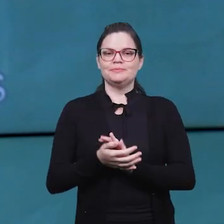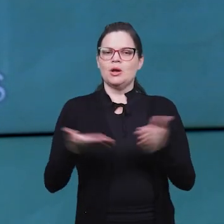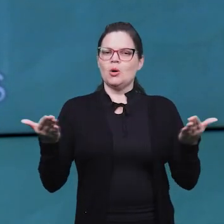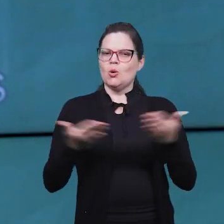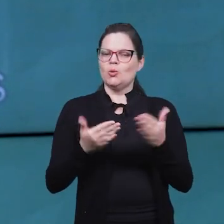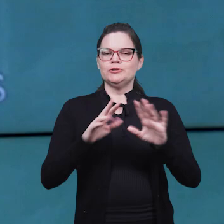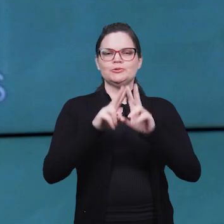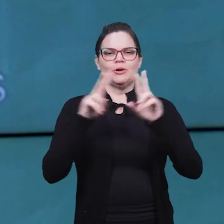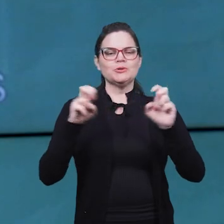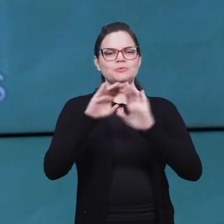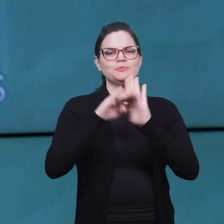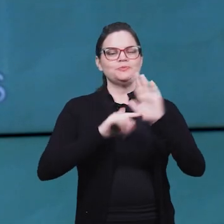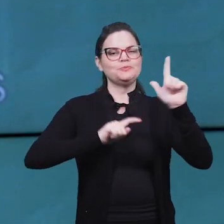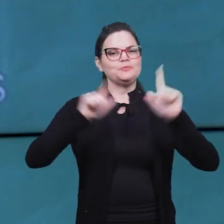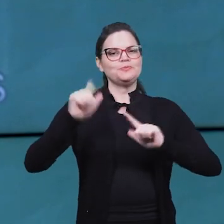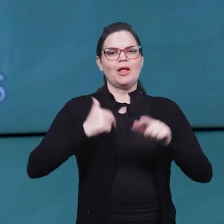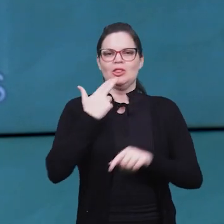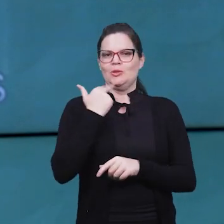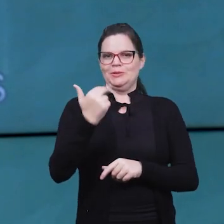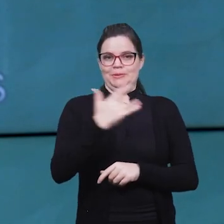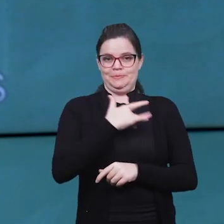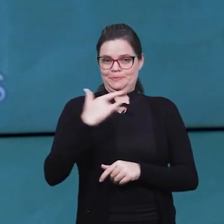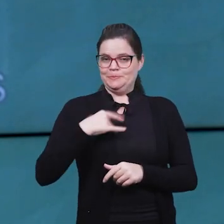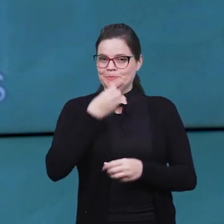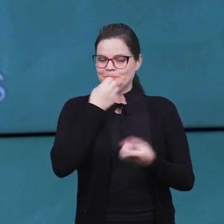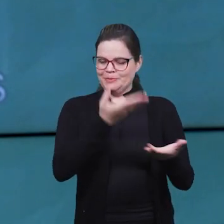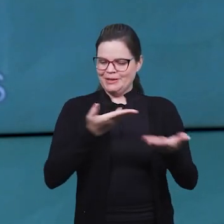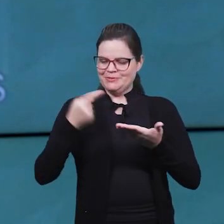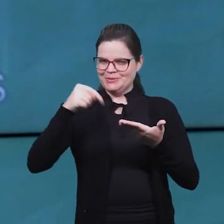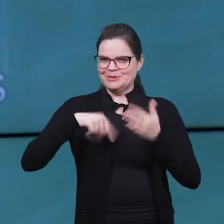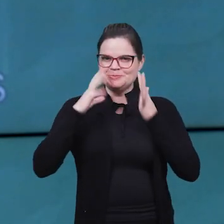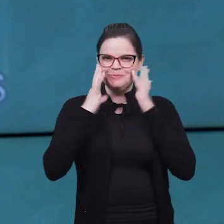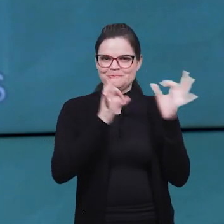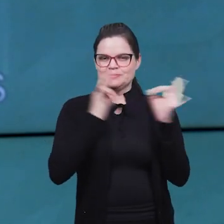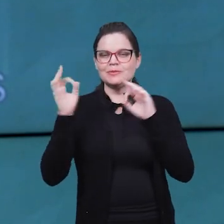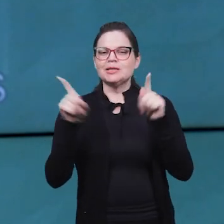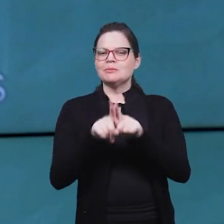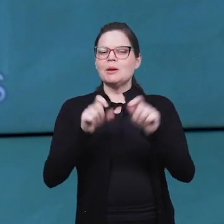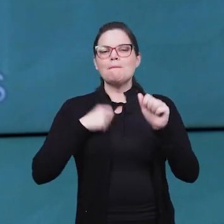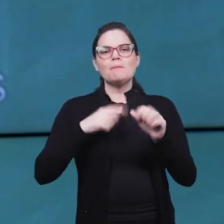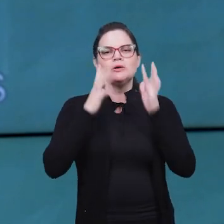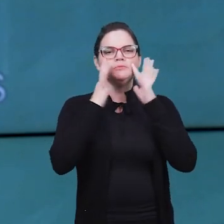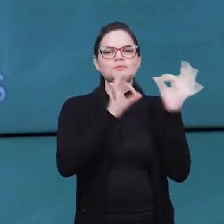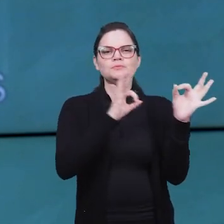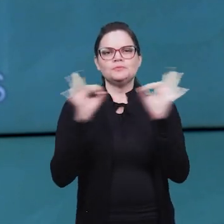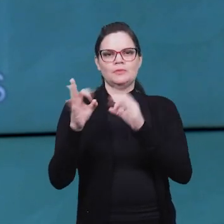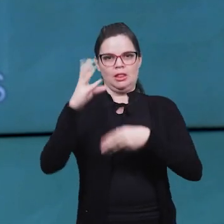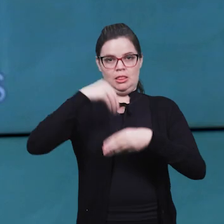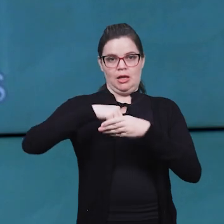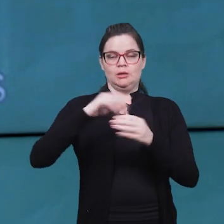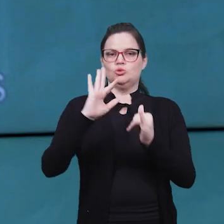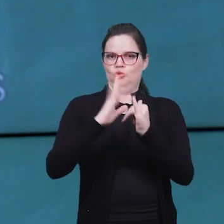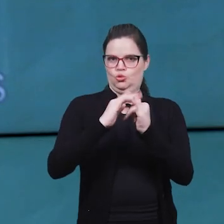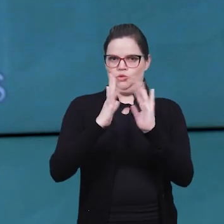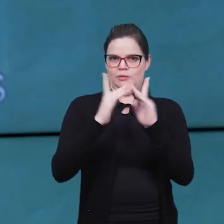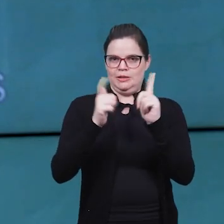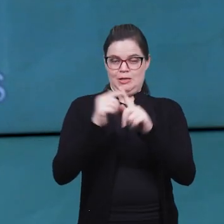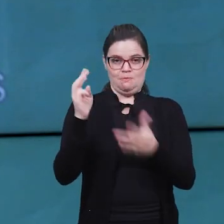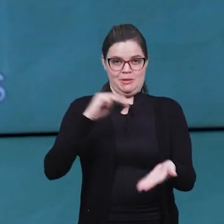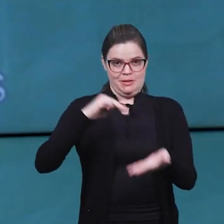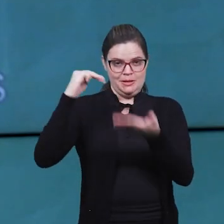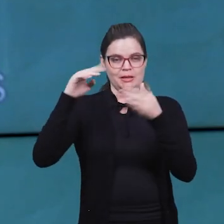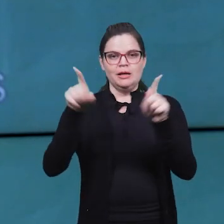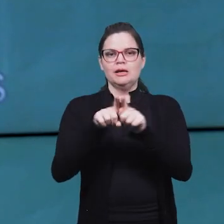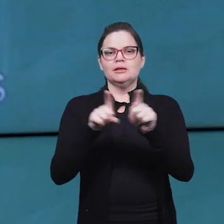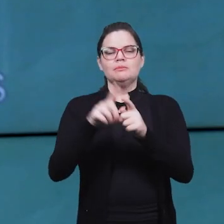Saúde. Sejam todos muito bem-vindos ao nosso programa. E você também pode nos acompanhar, além do canal do YouTube da Igreja, como